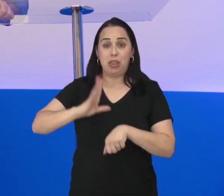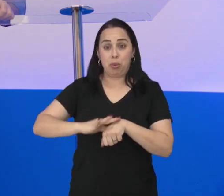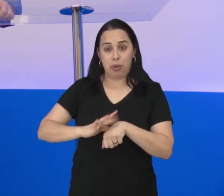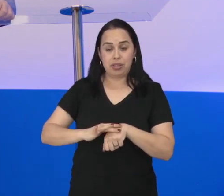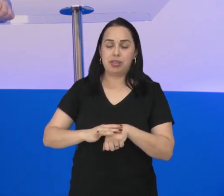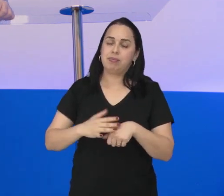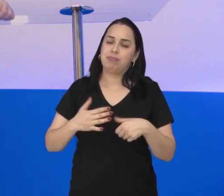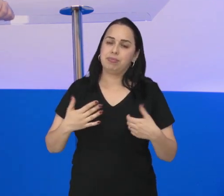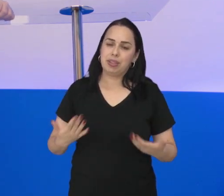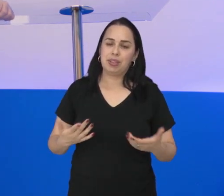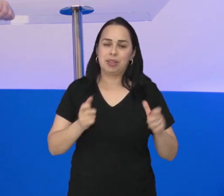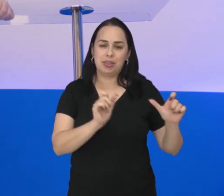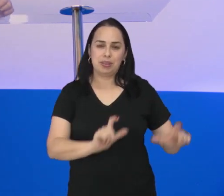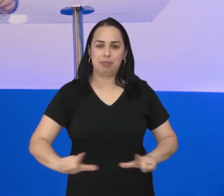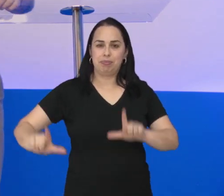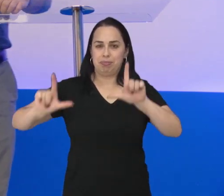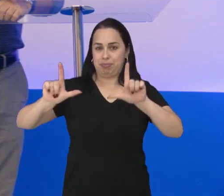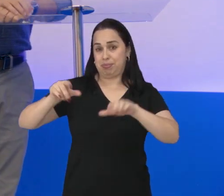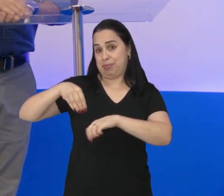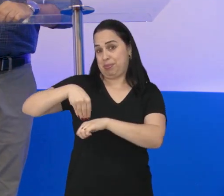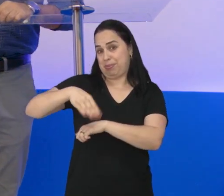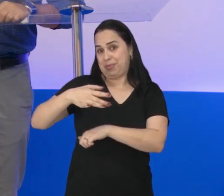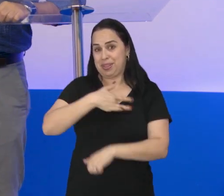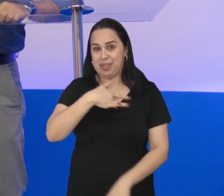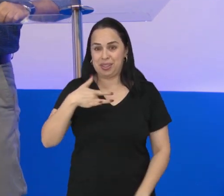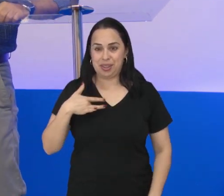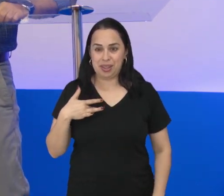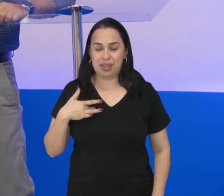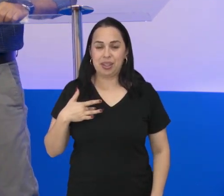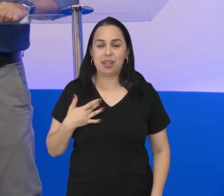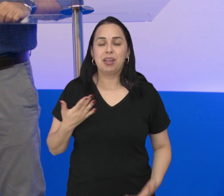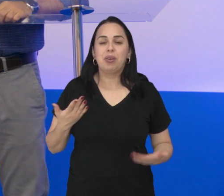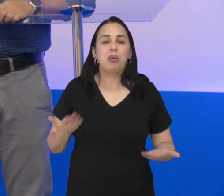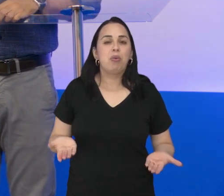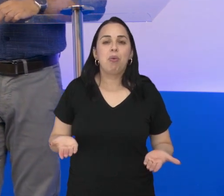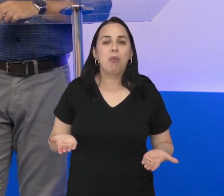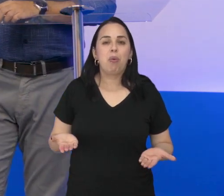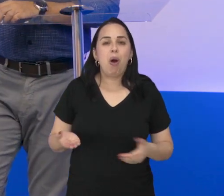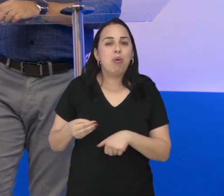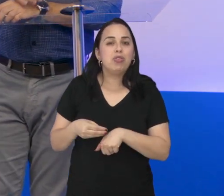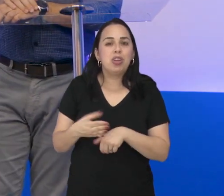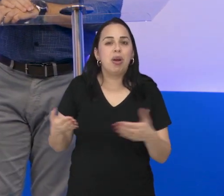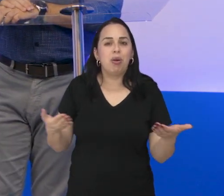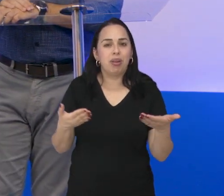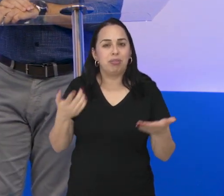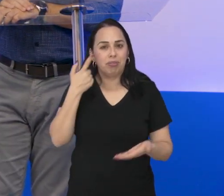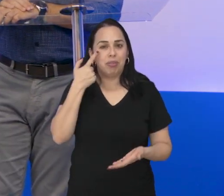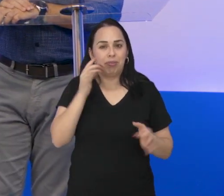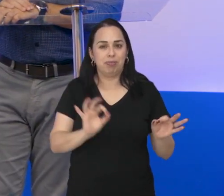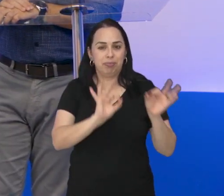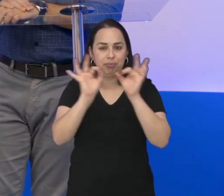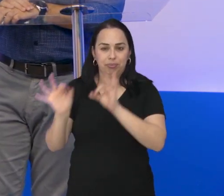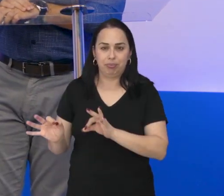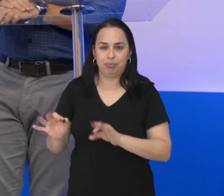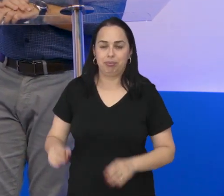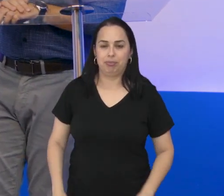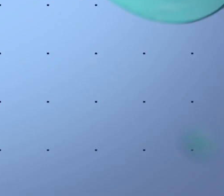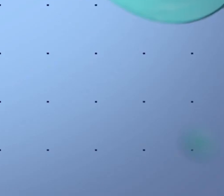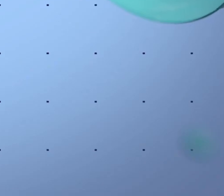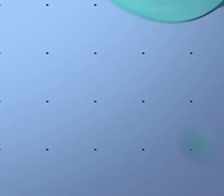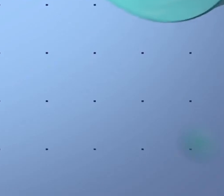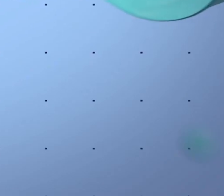prevenir doenças. É claro que a gente está falando do quadro Pílulas de Saúde. E qual será a recomendação de hoje, hein? Dá só uma